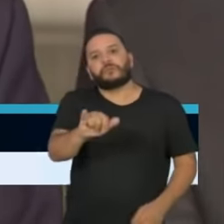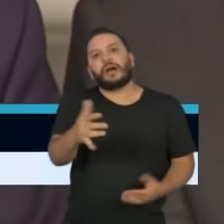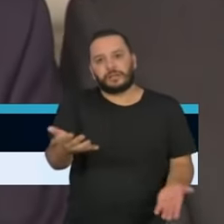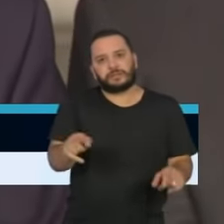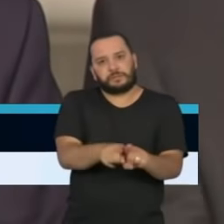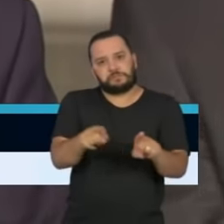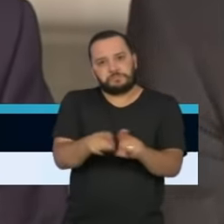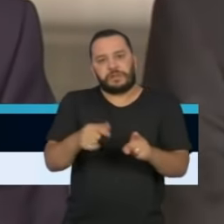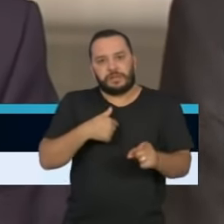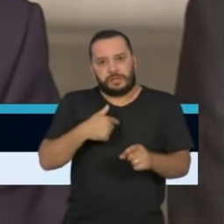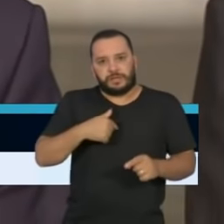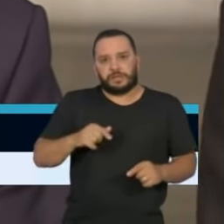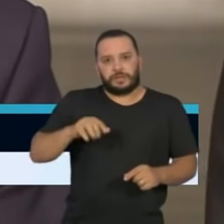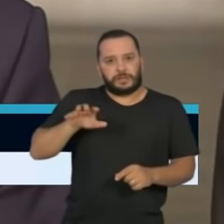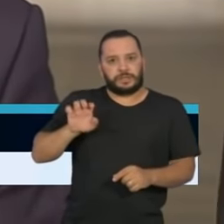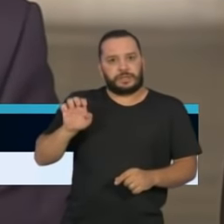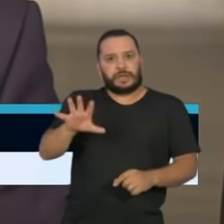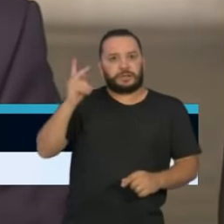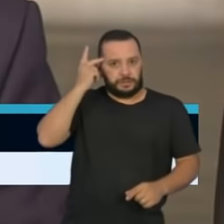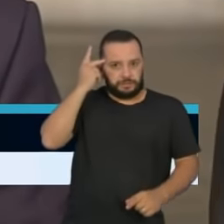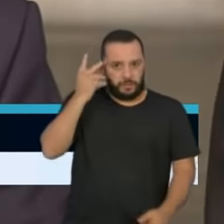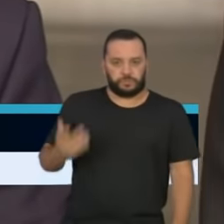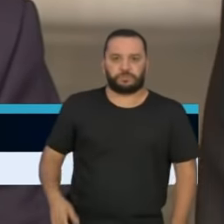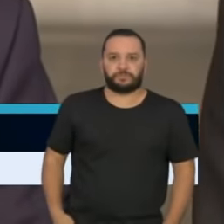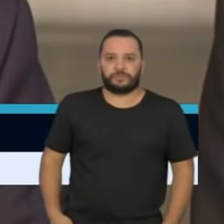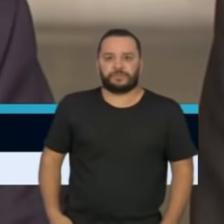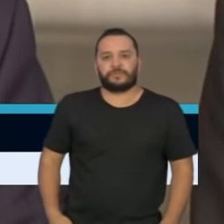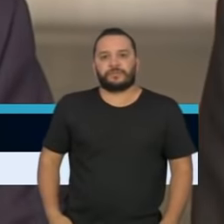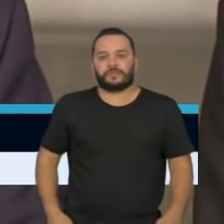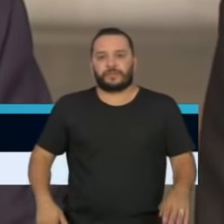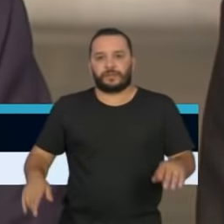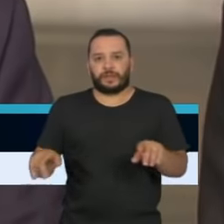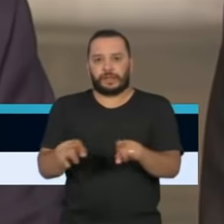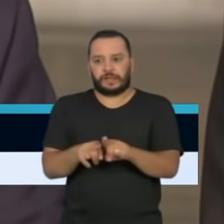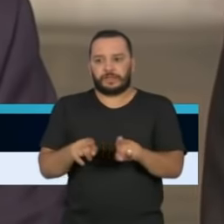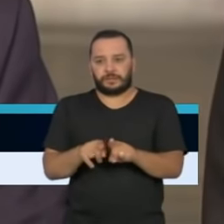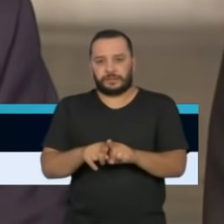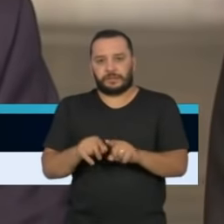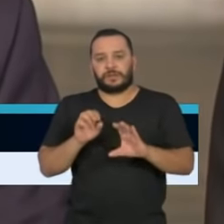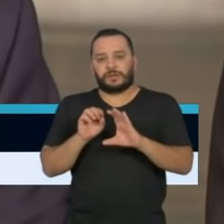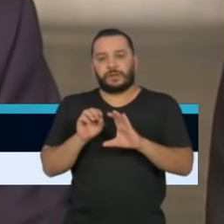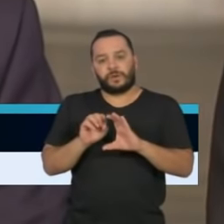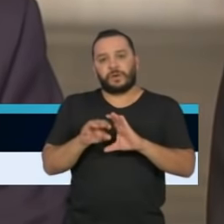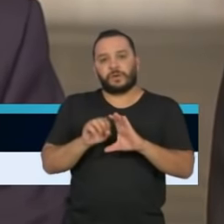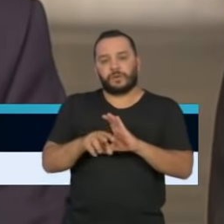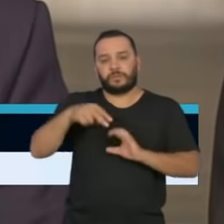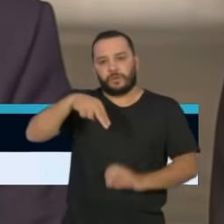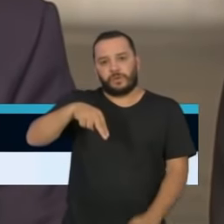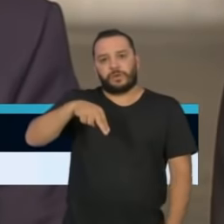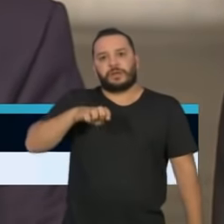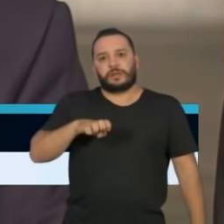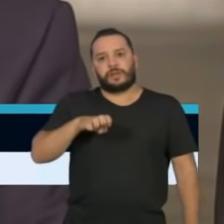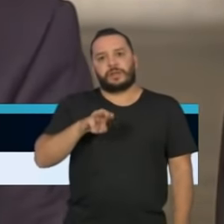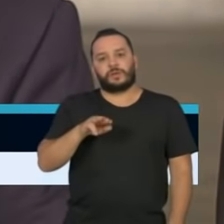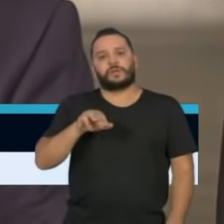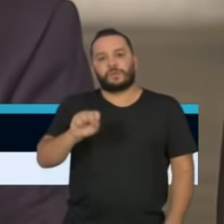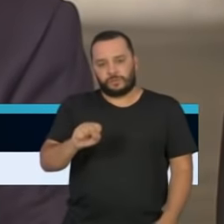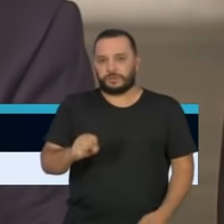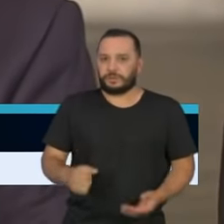às atividades em todo o estado de São Paulo. Próximo veículo é a TV Globo News, jornalista William